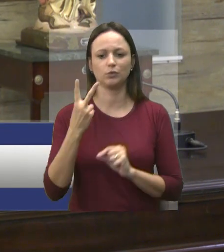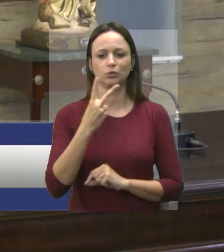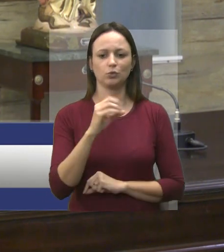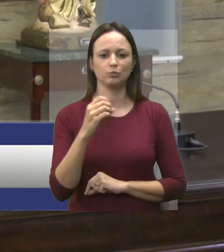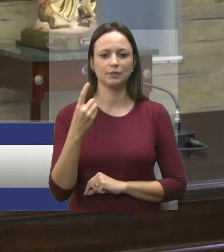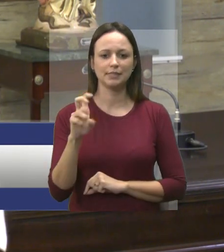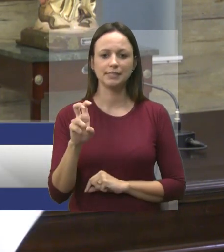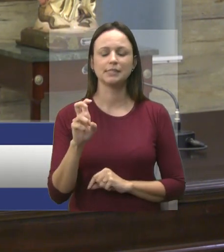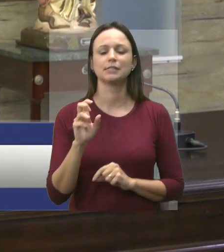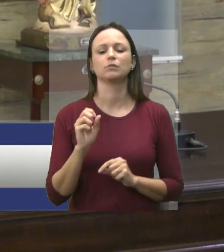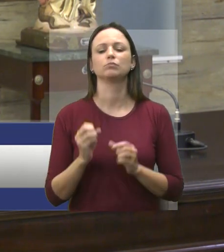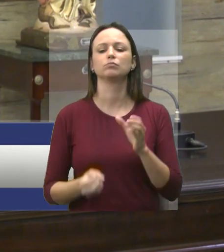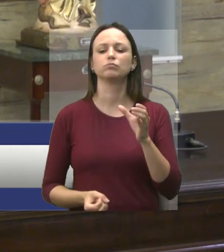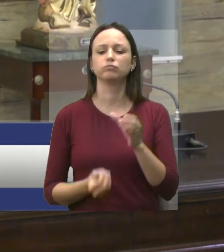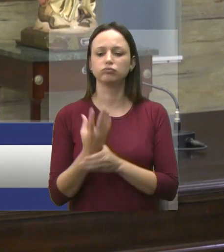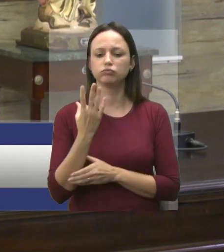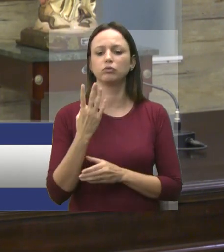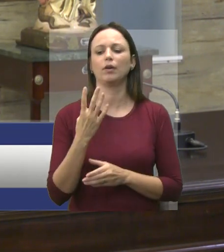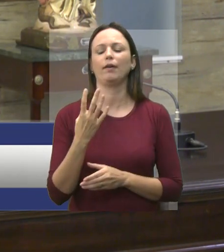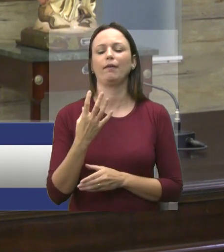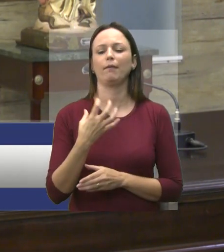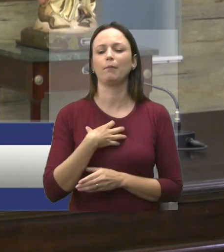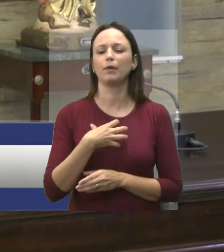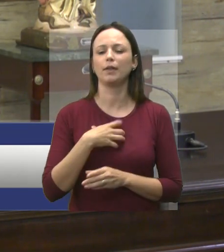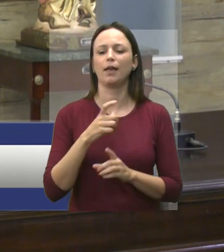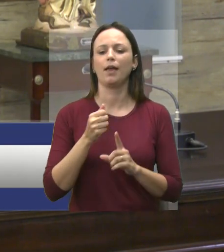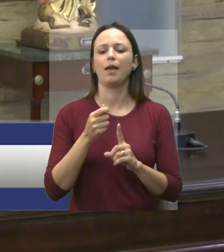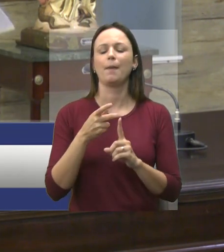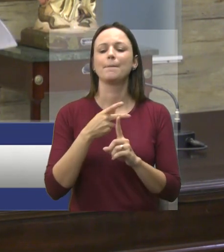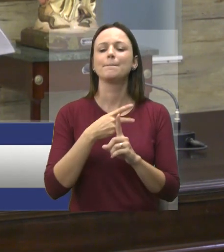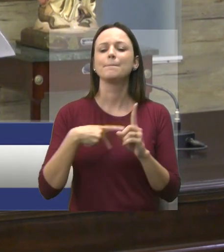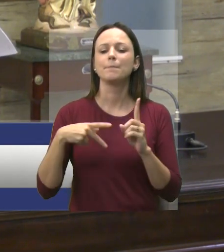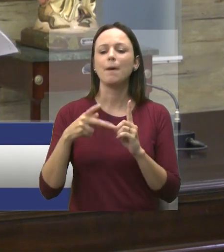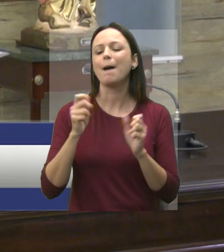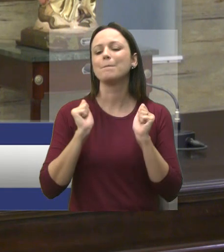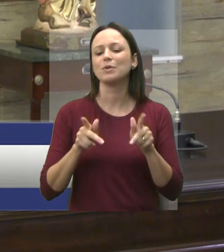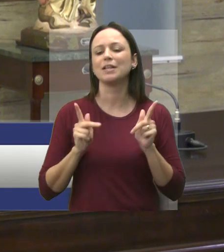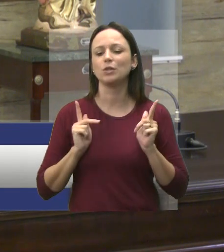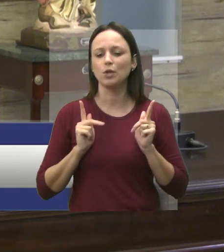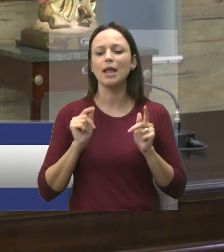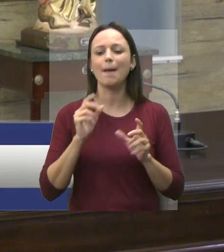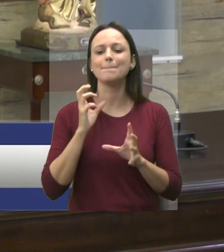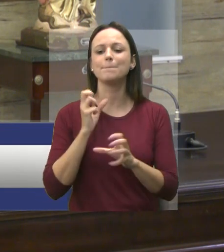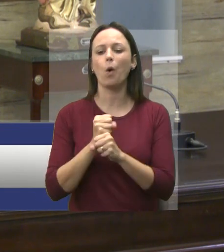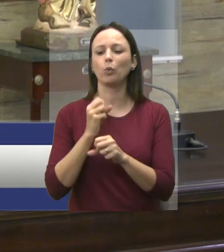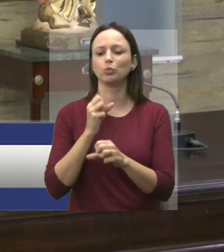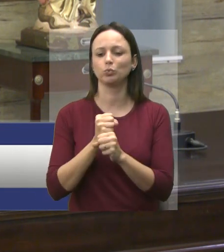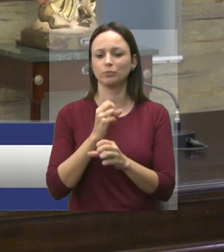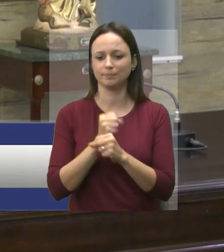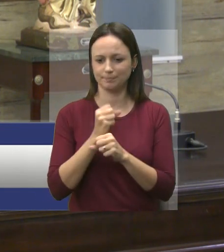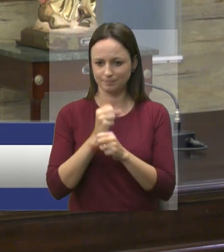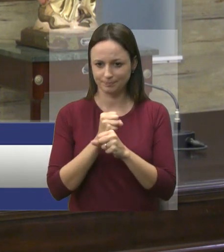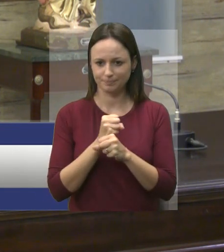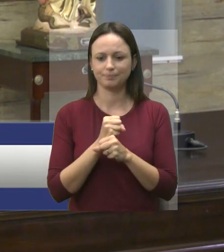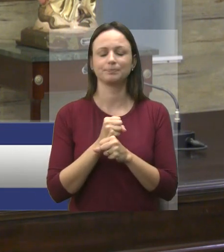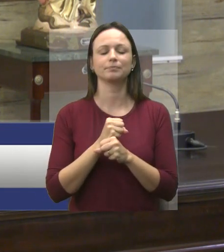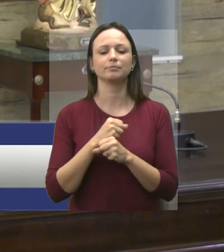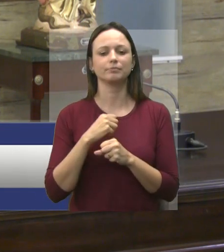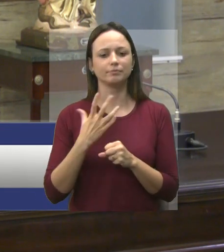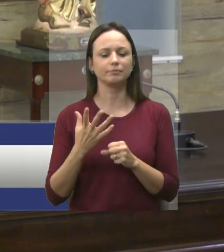uma modalidade de aposentadoria, que é a modalidade por pontos. Então, foi criado